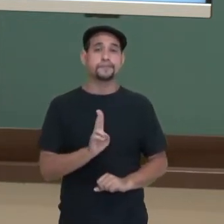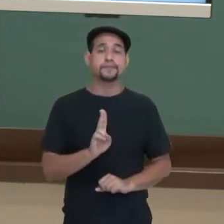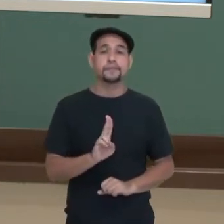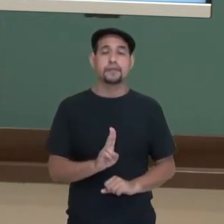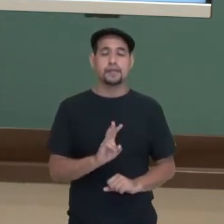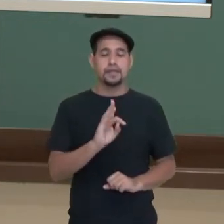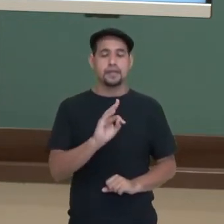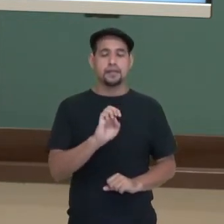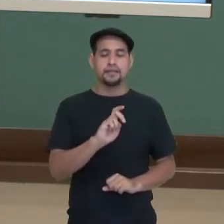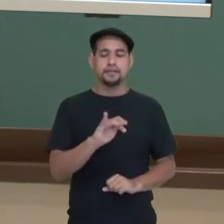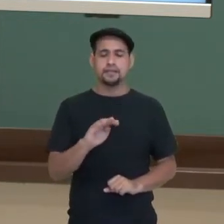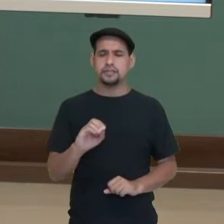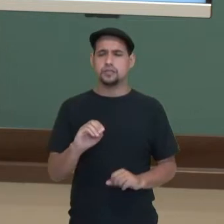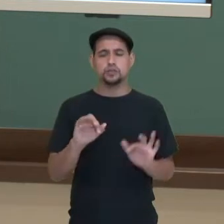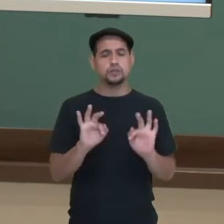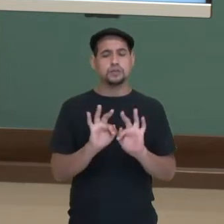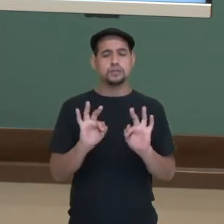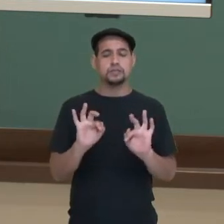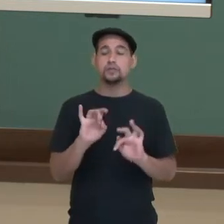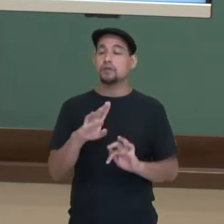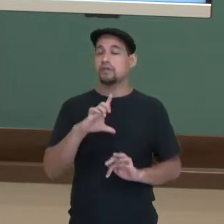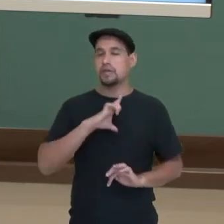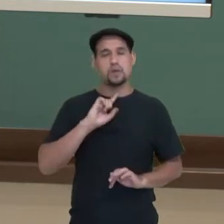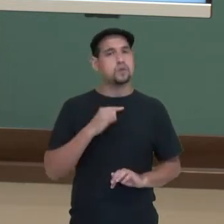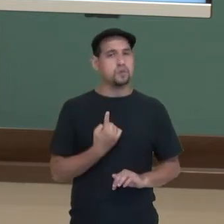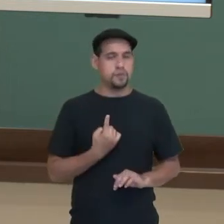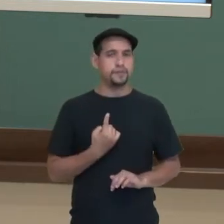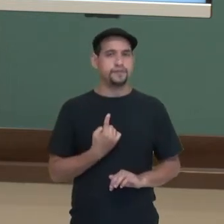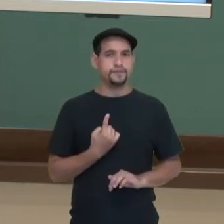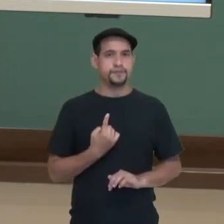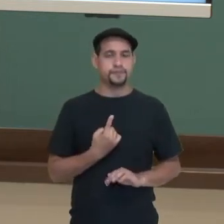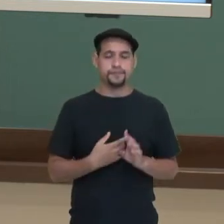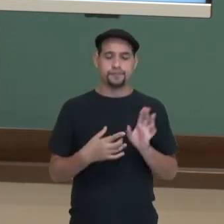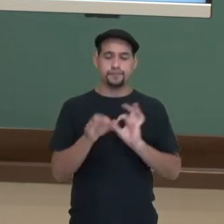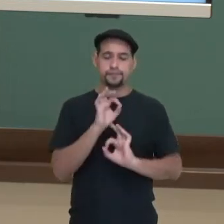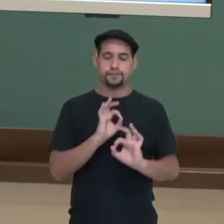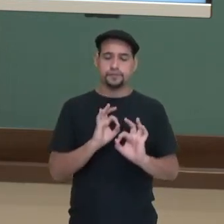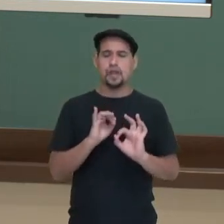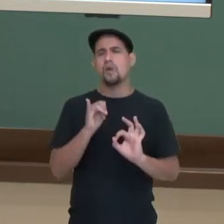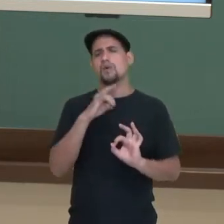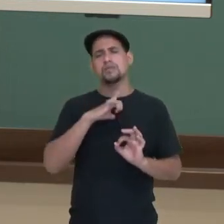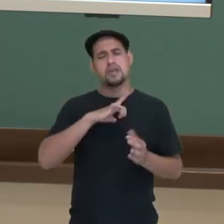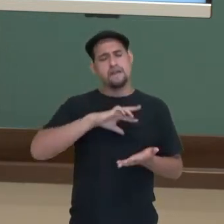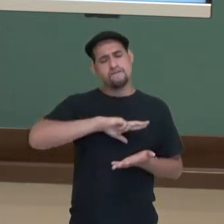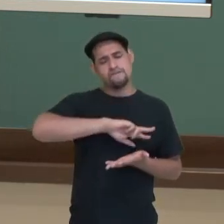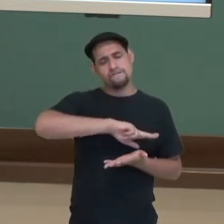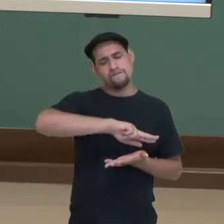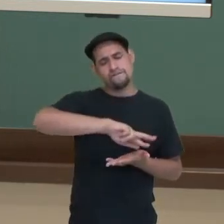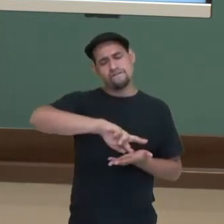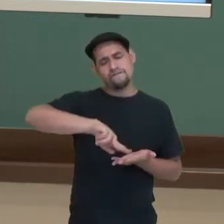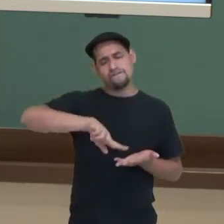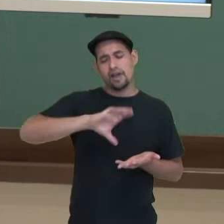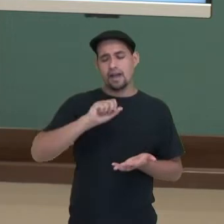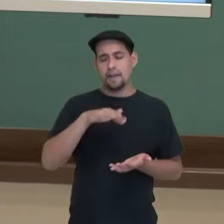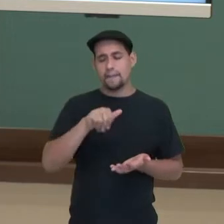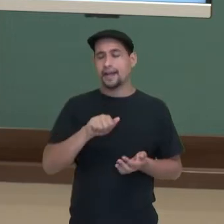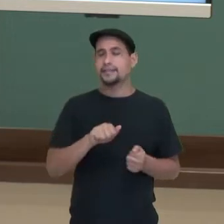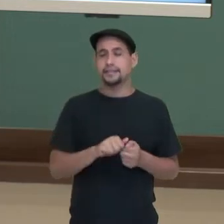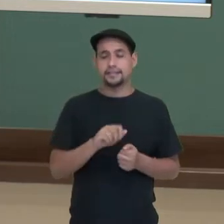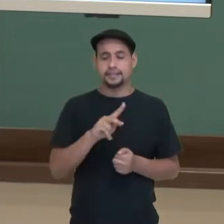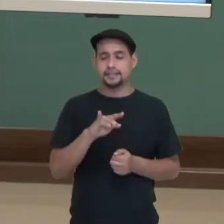tecido epitelial simples, ele só tem uma camada de tecido, de células. Quando ele tem várias camadas de célula, tecido